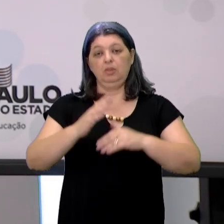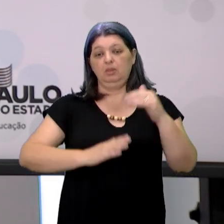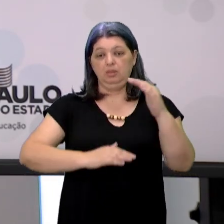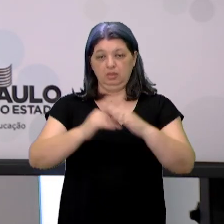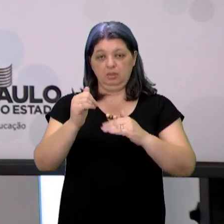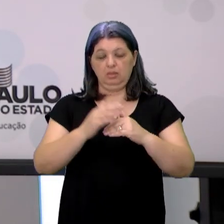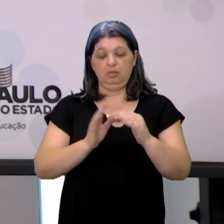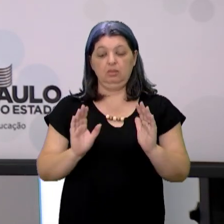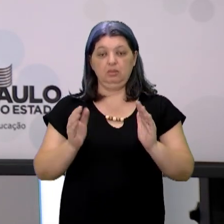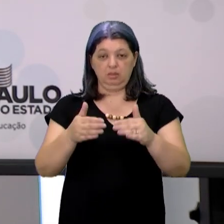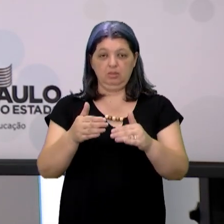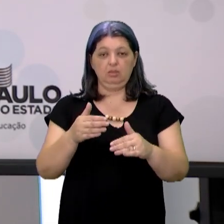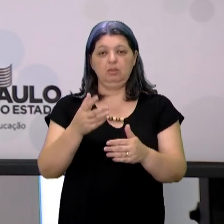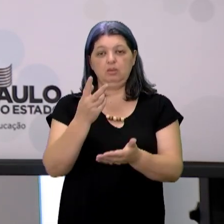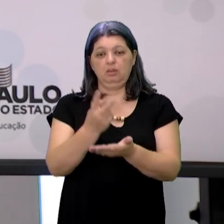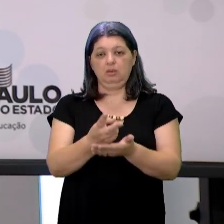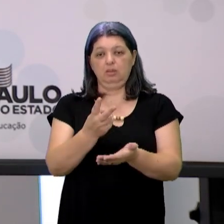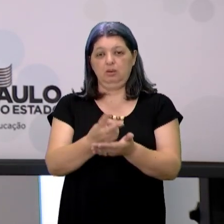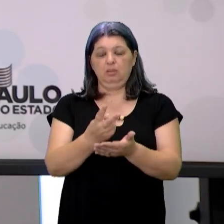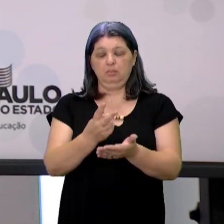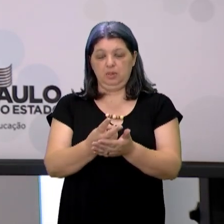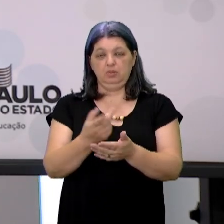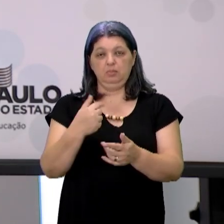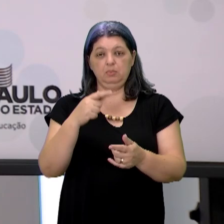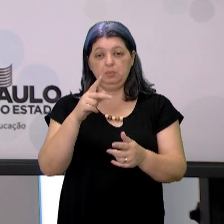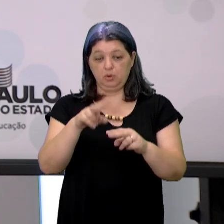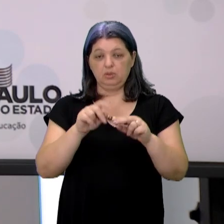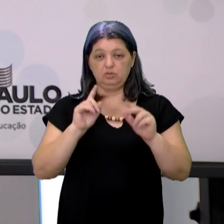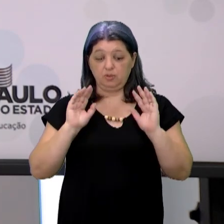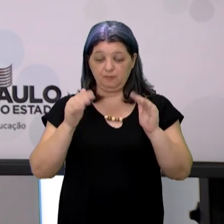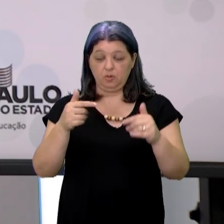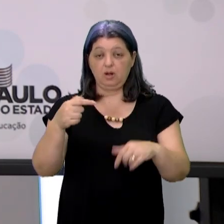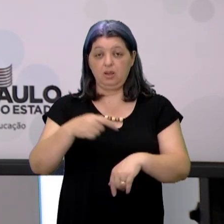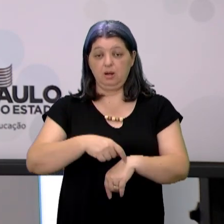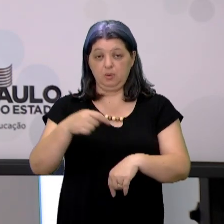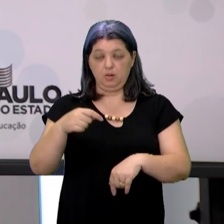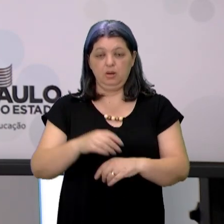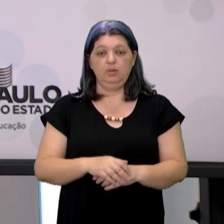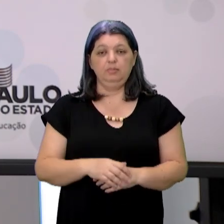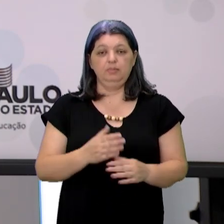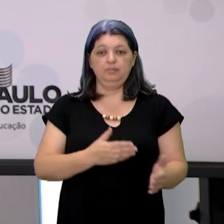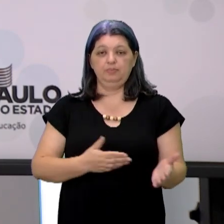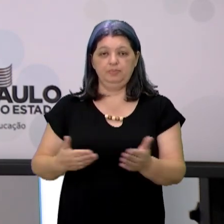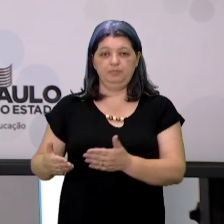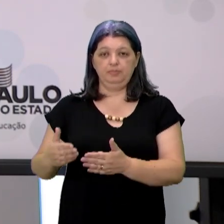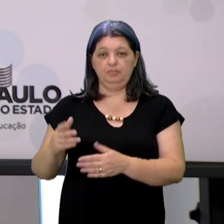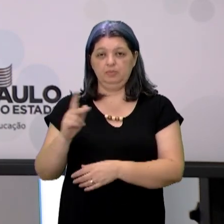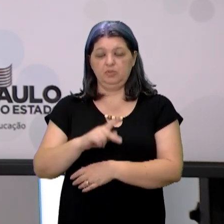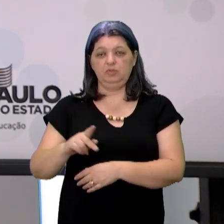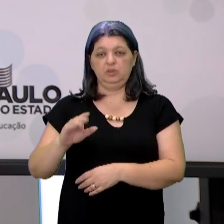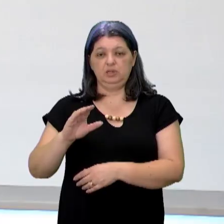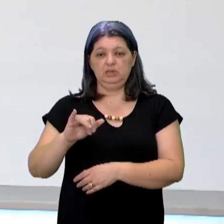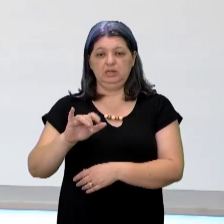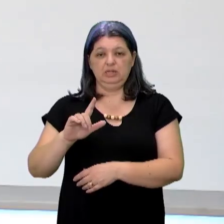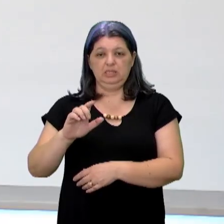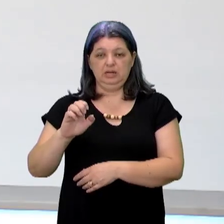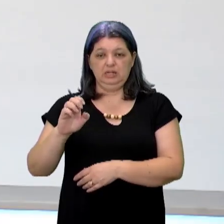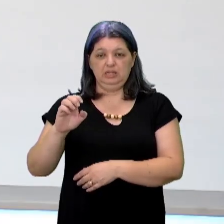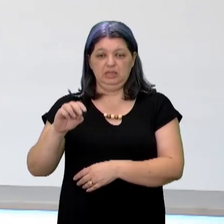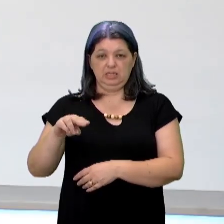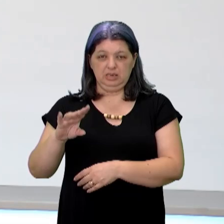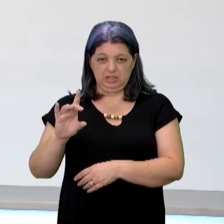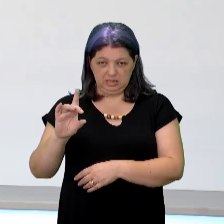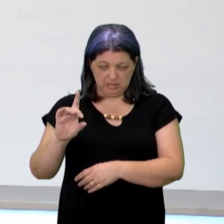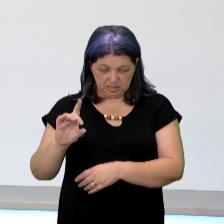exigida para resolvê-la é a mesma, por isso que a gente vai focar nisso agora, tá? Ao meu lado aqui a professora Silene Félix, para me ajudar. Olá,